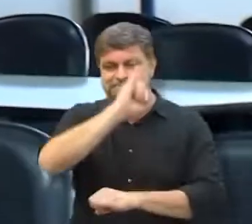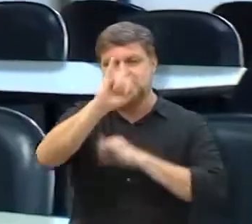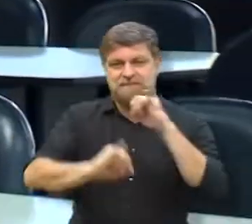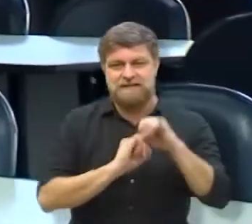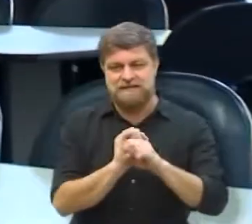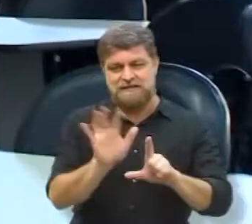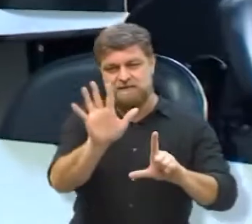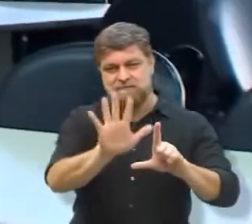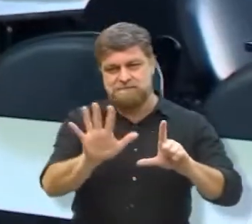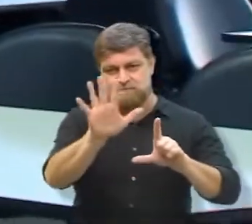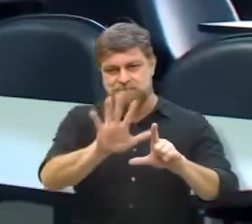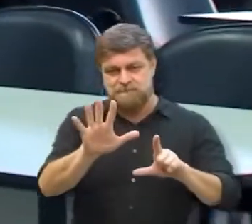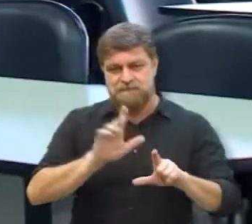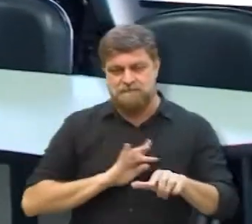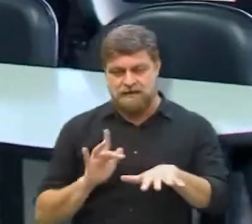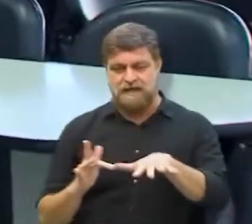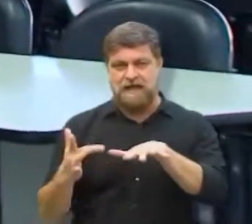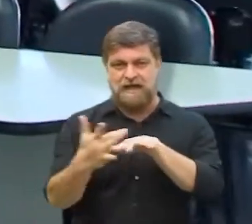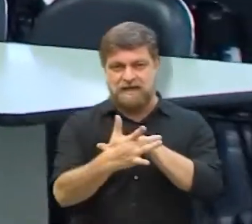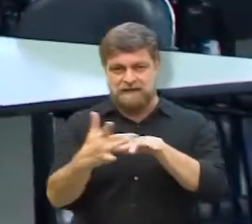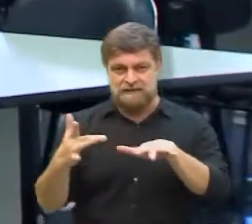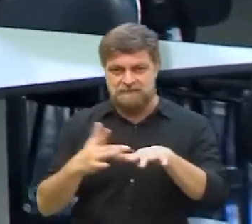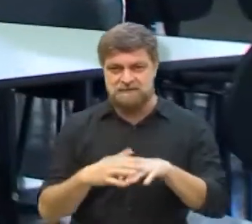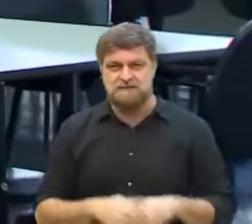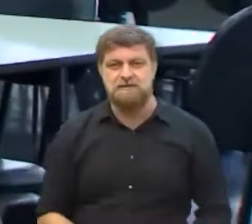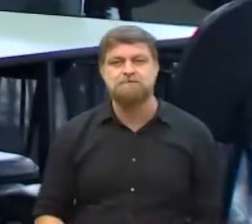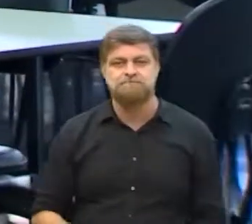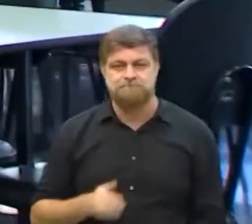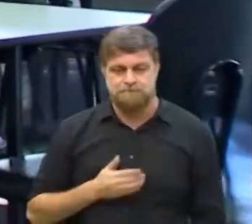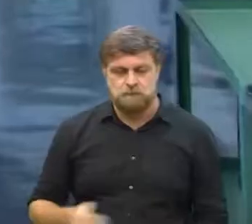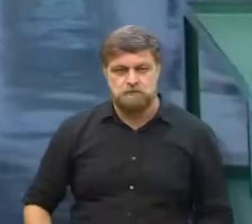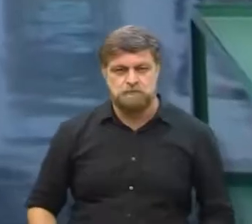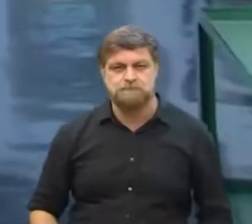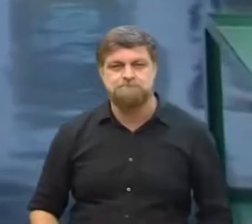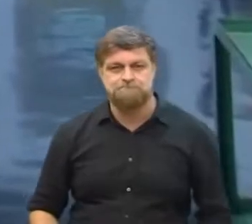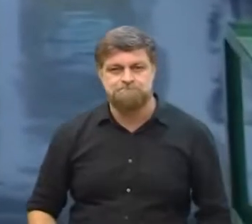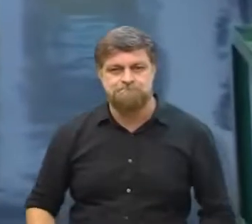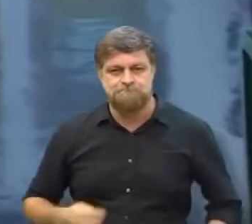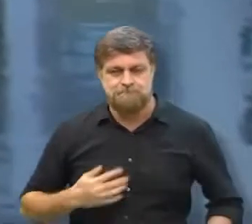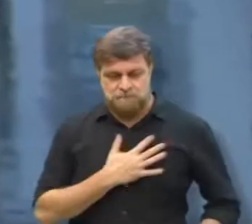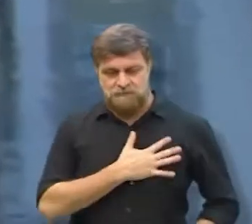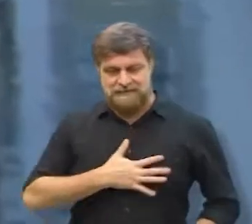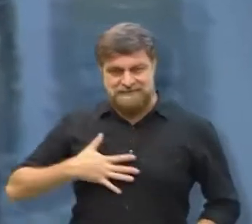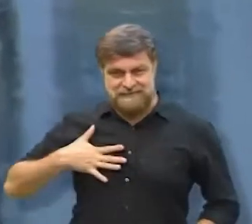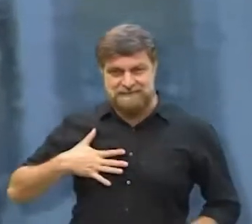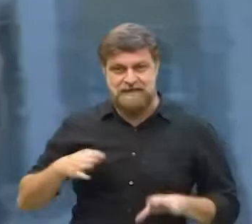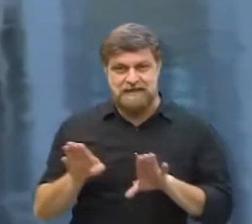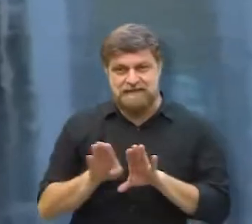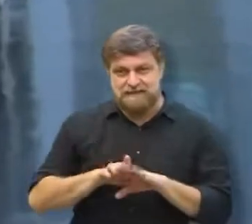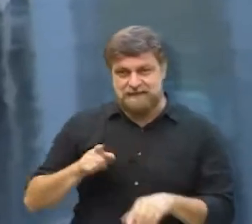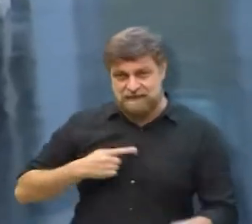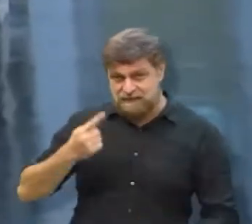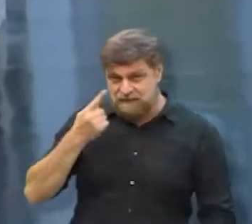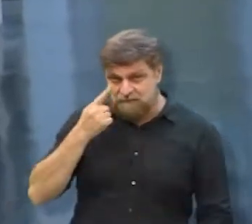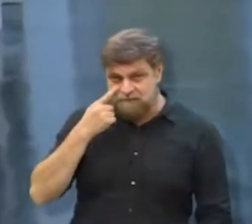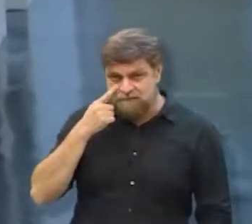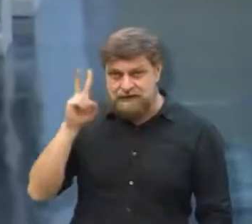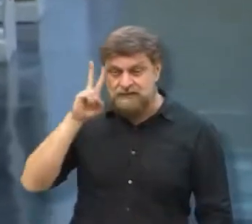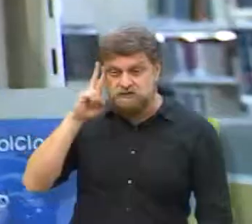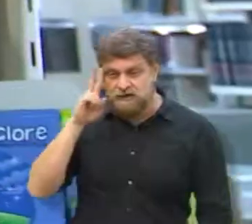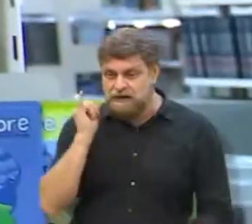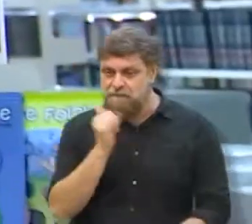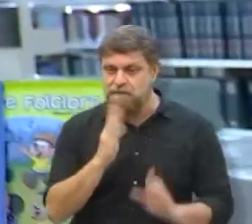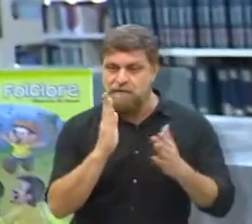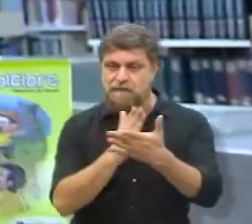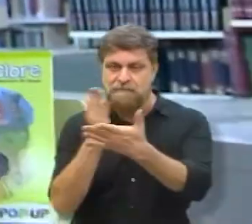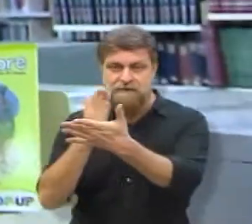evento virtual da entrega dos troféus pelas redes sociais do SESC. Enquanto isso, que tal visitar a biblioteca para